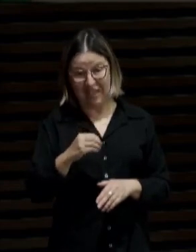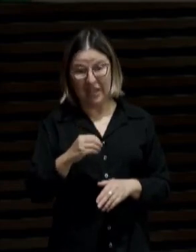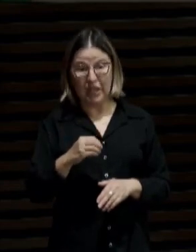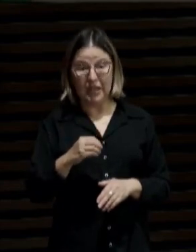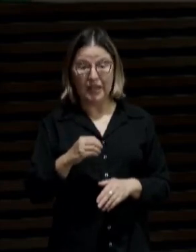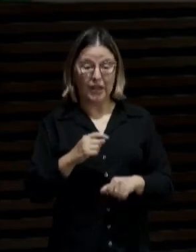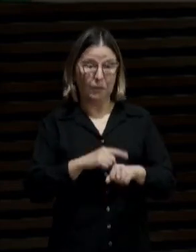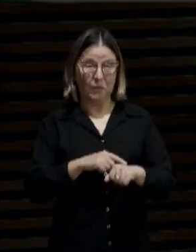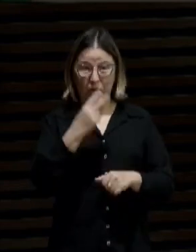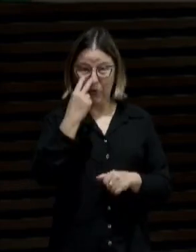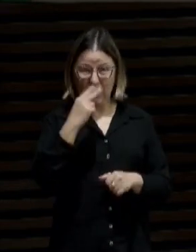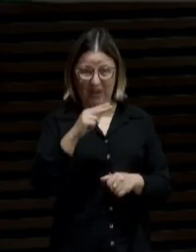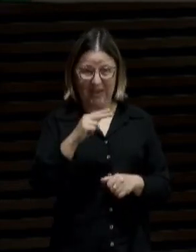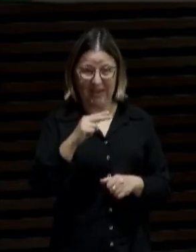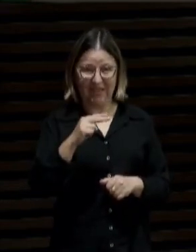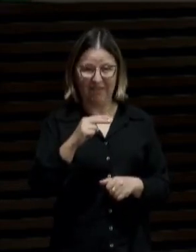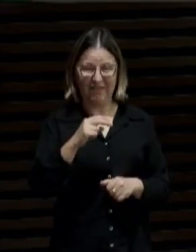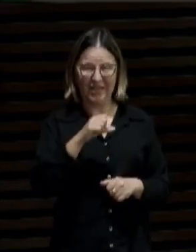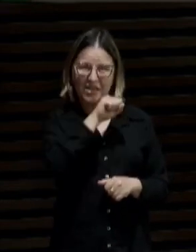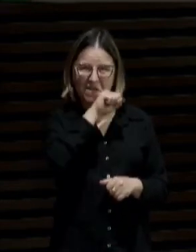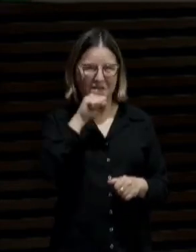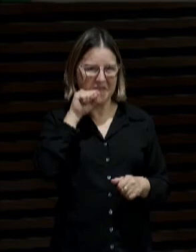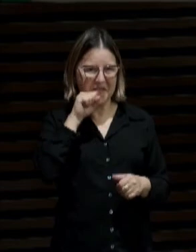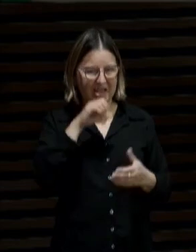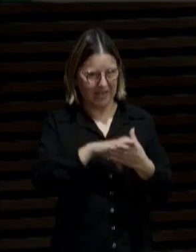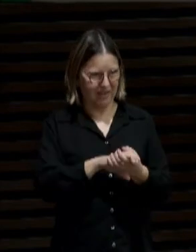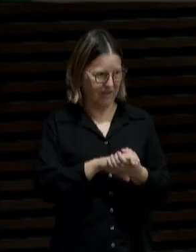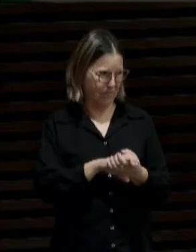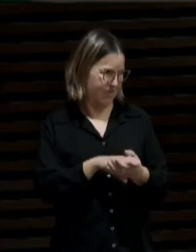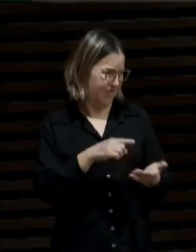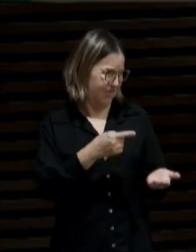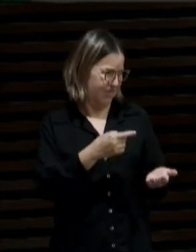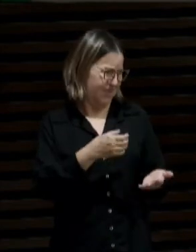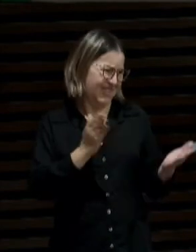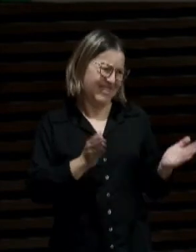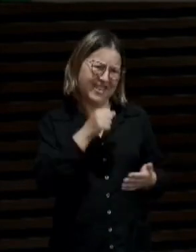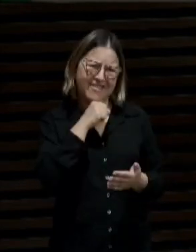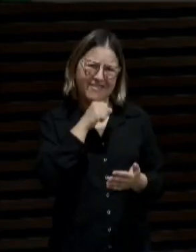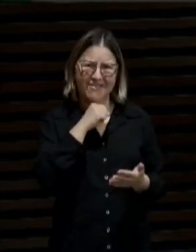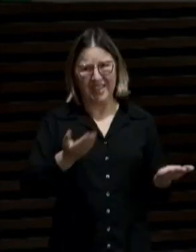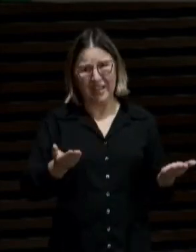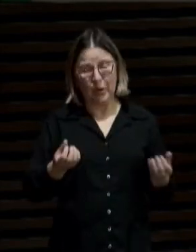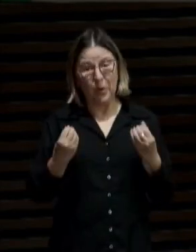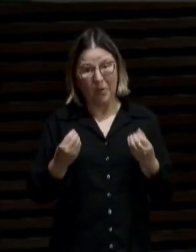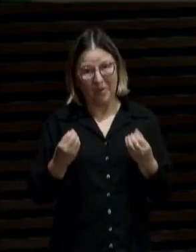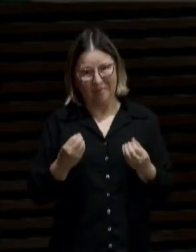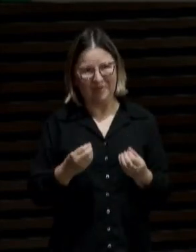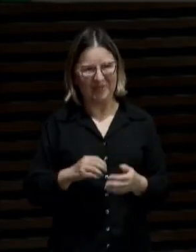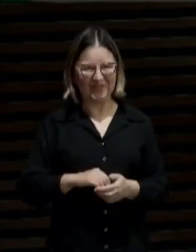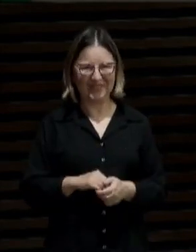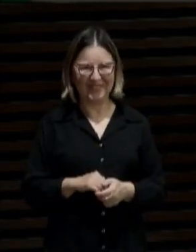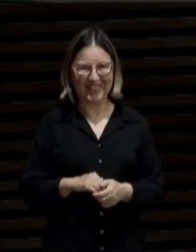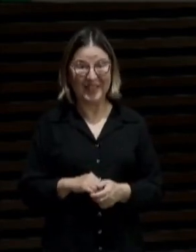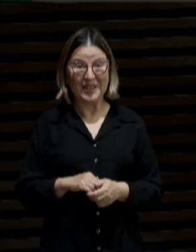e impossibilitada de lhe dar sequer um herdeiro, quanto mais uma nação. Contra toda e